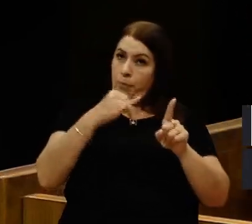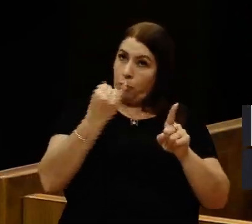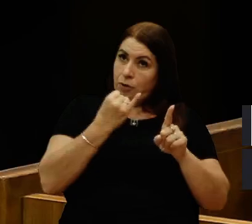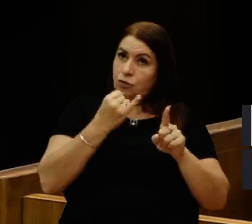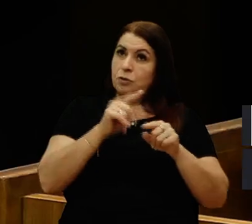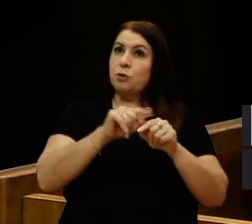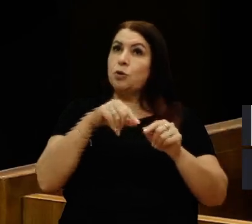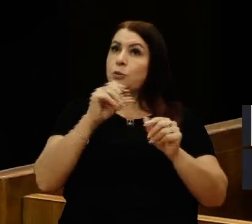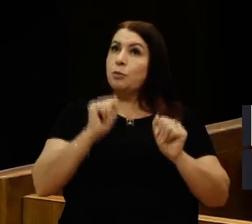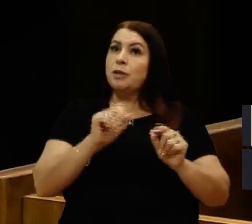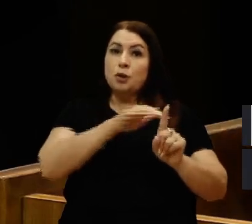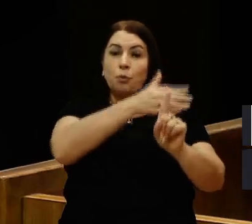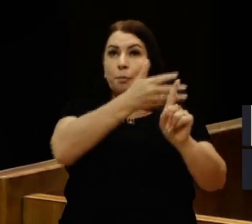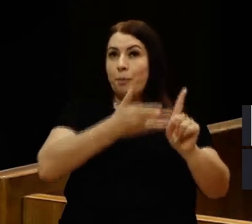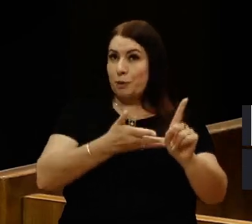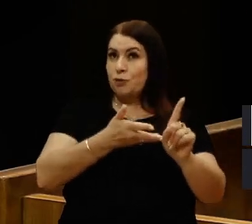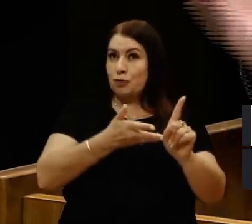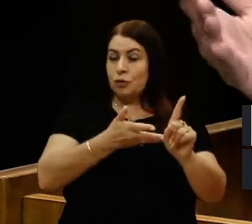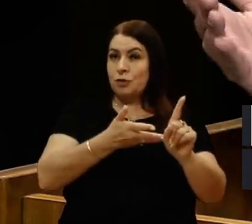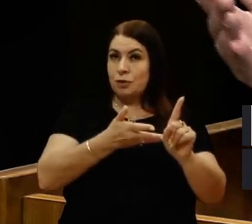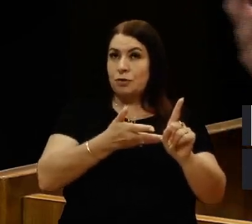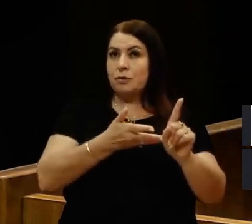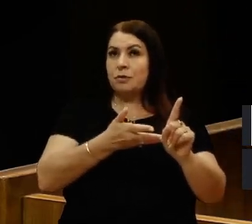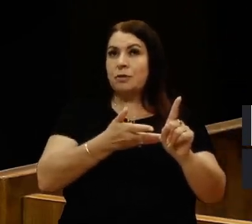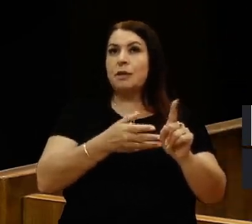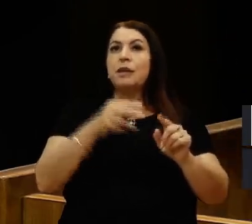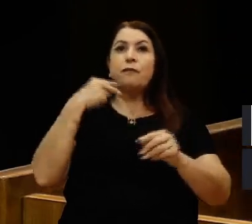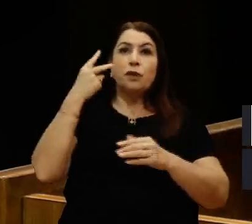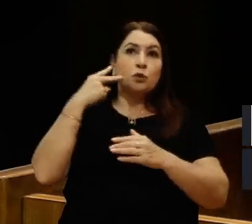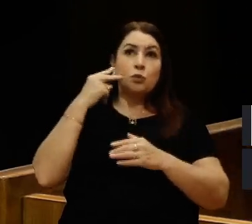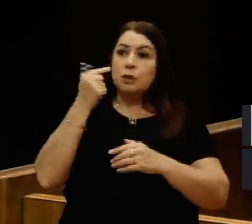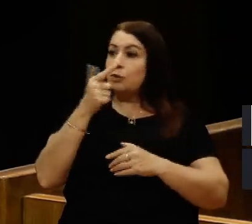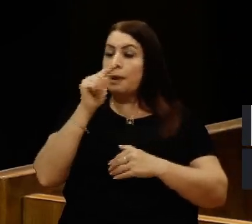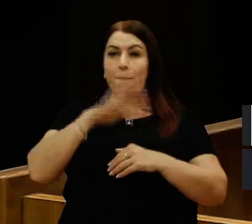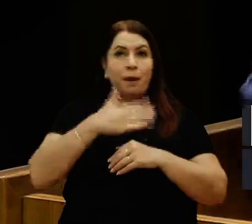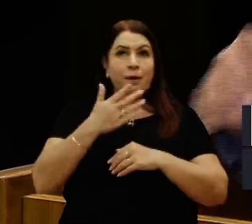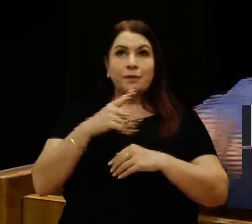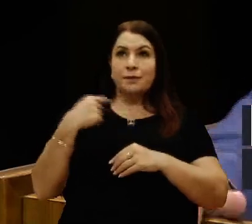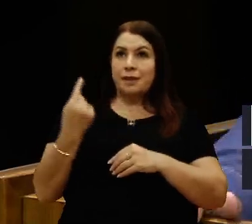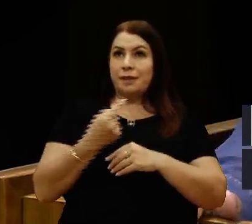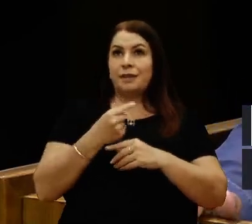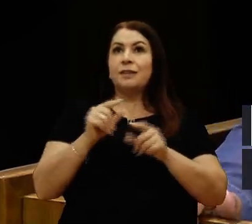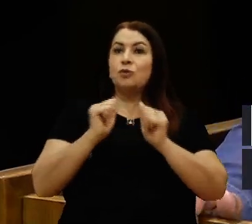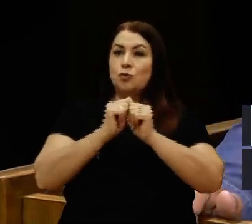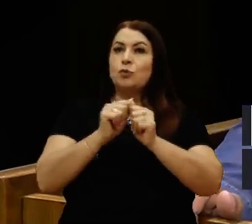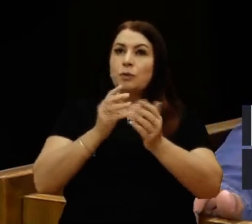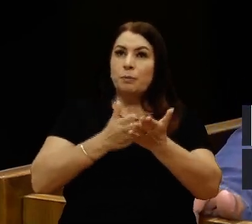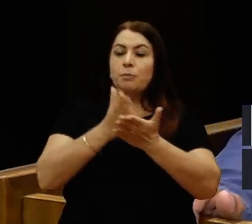Mas que nós possamos homenagear edis que não estão mais entre nós, mas